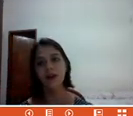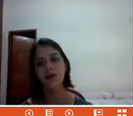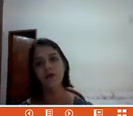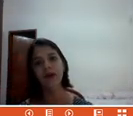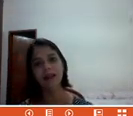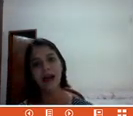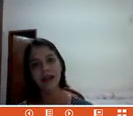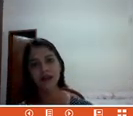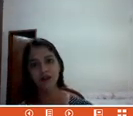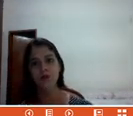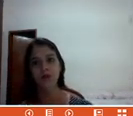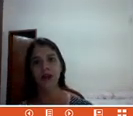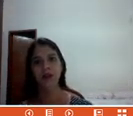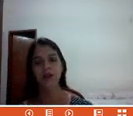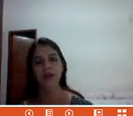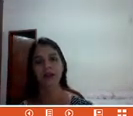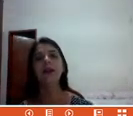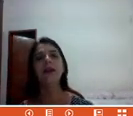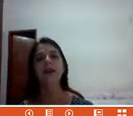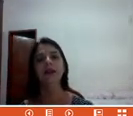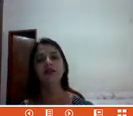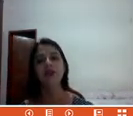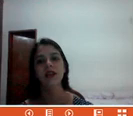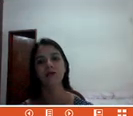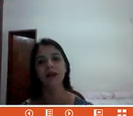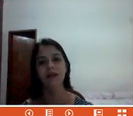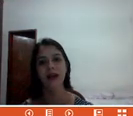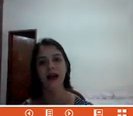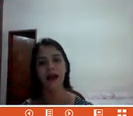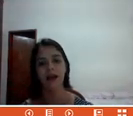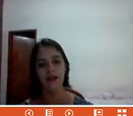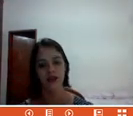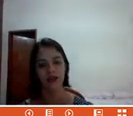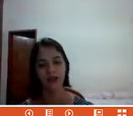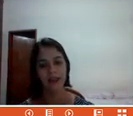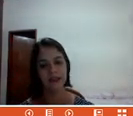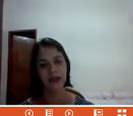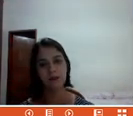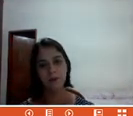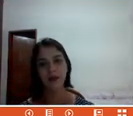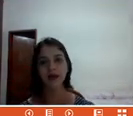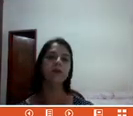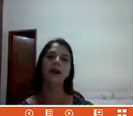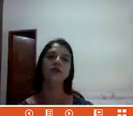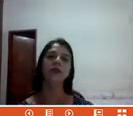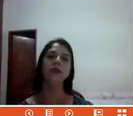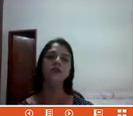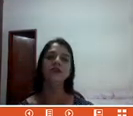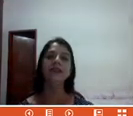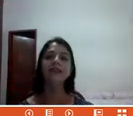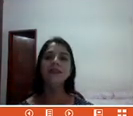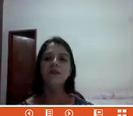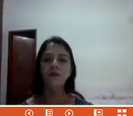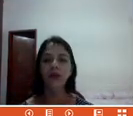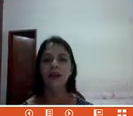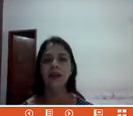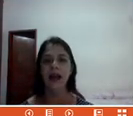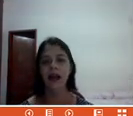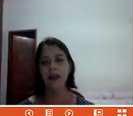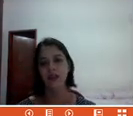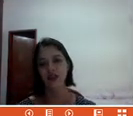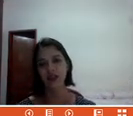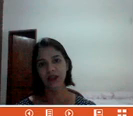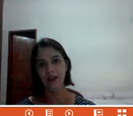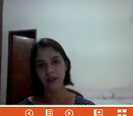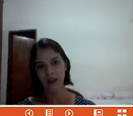essa comunidade surda, né? De respeitar, de trazer para perto da gente, de se